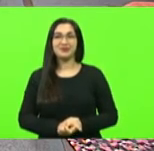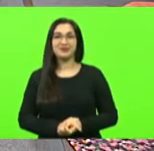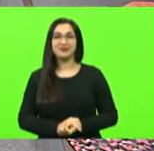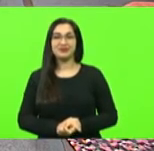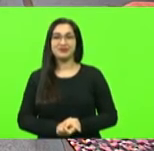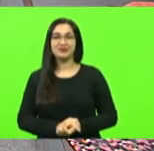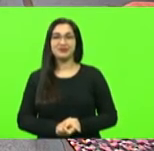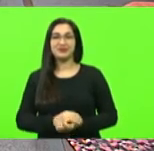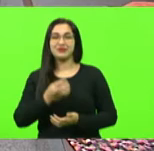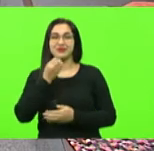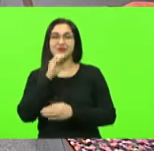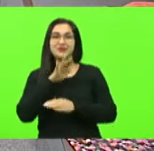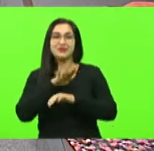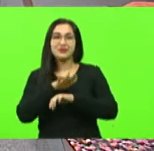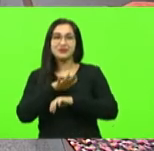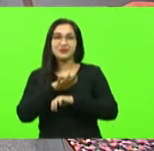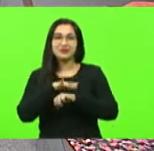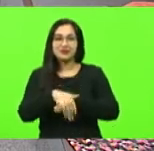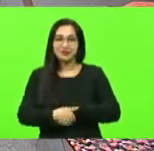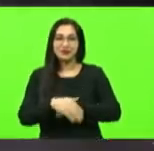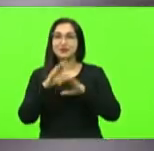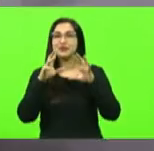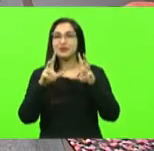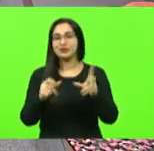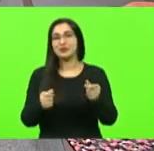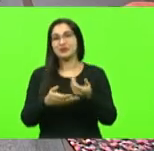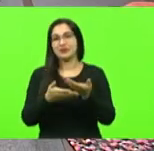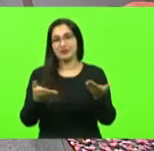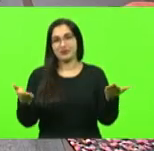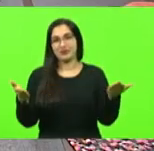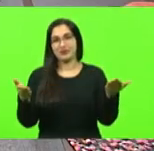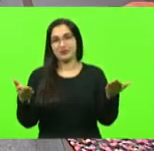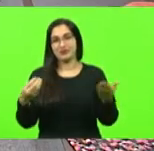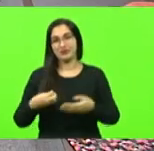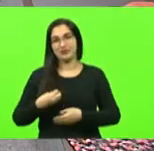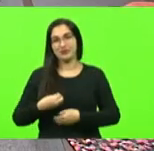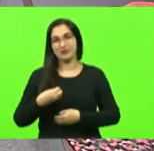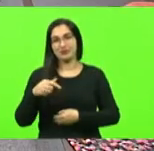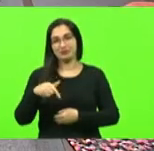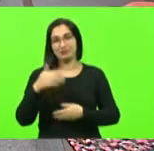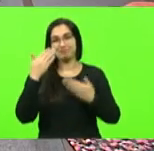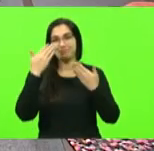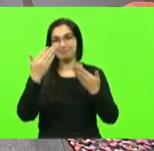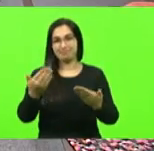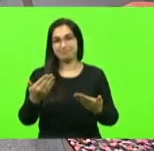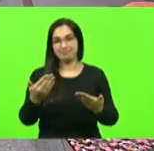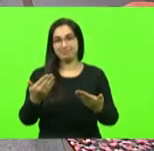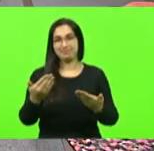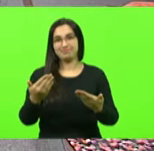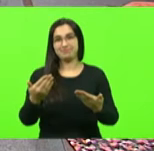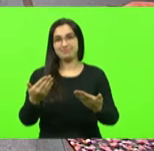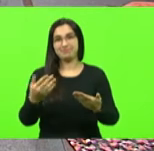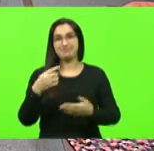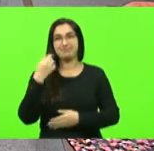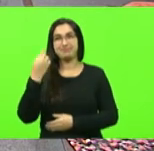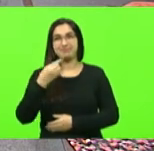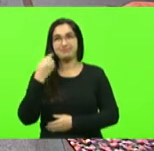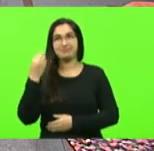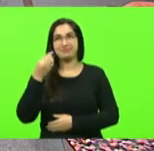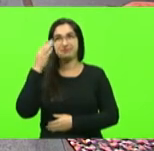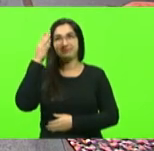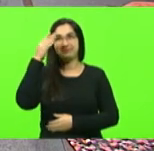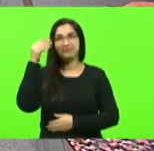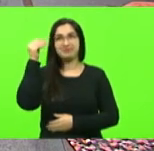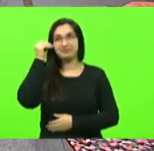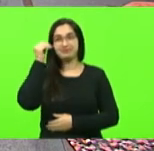Boa noite a todos e todas. Eu queria agradecer à nossa deputada, Luciane,